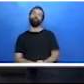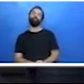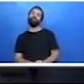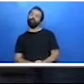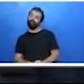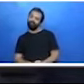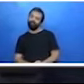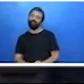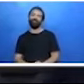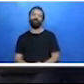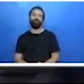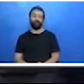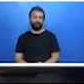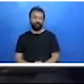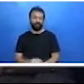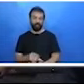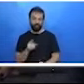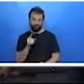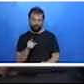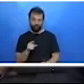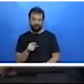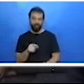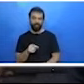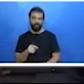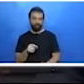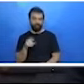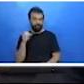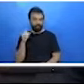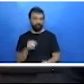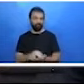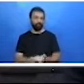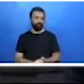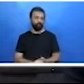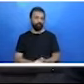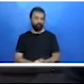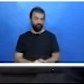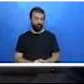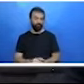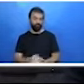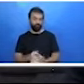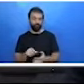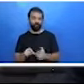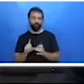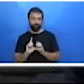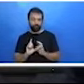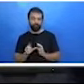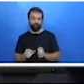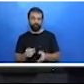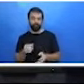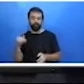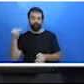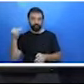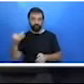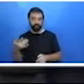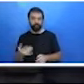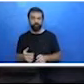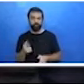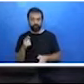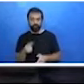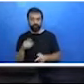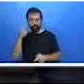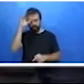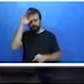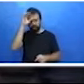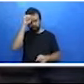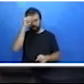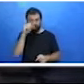Ah, professora, você falou que tinha a ver. Então, qualquer coisa, dá uma voltadinha lá na explicação para você poder responder